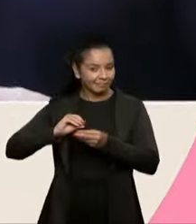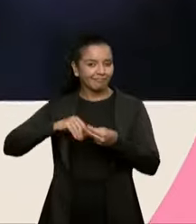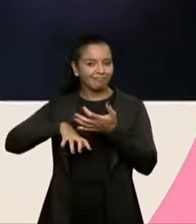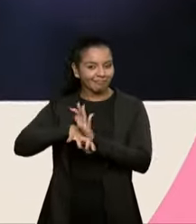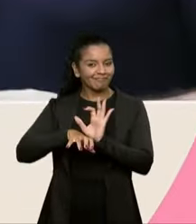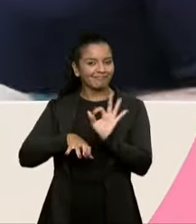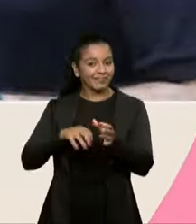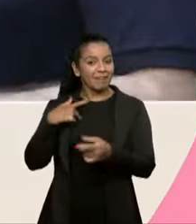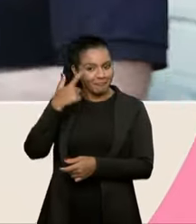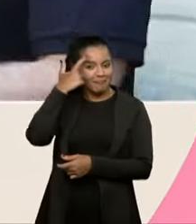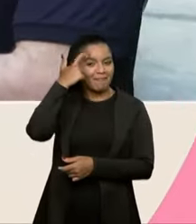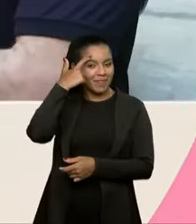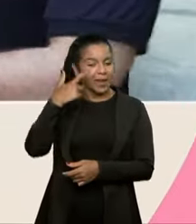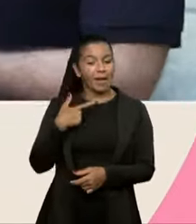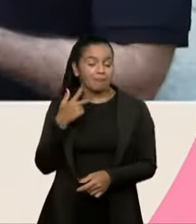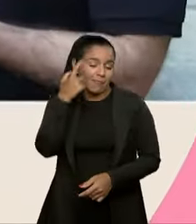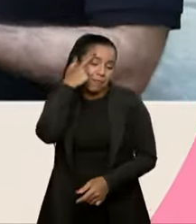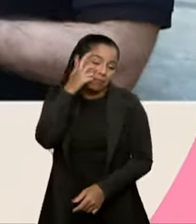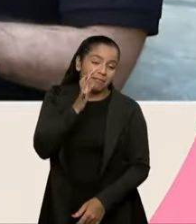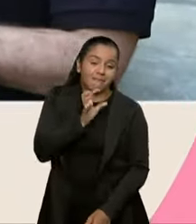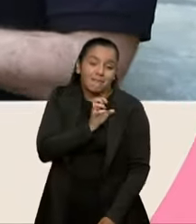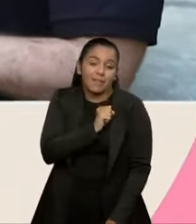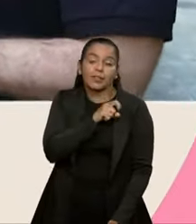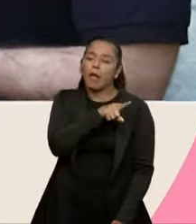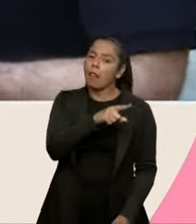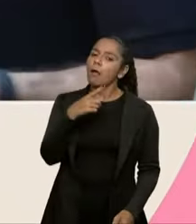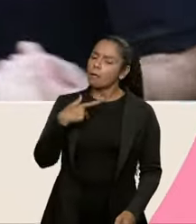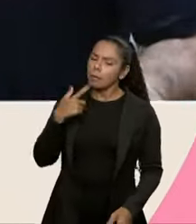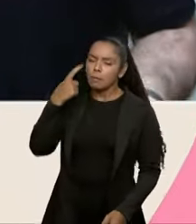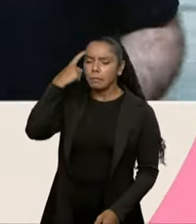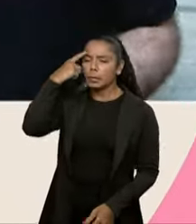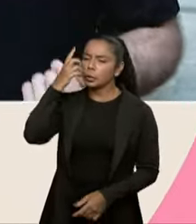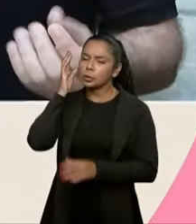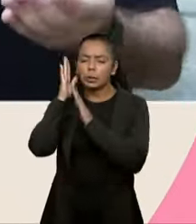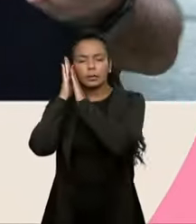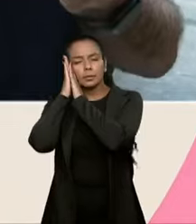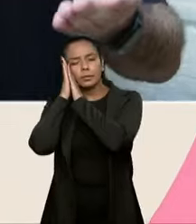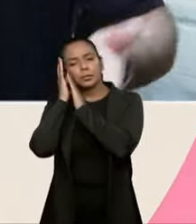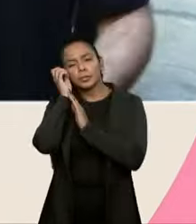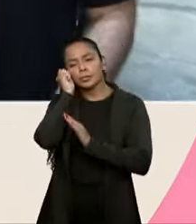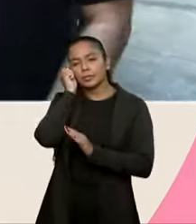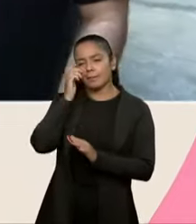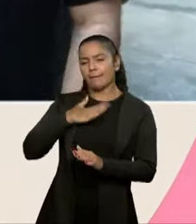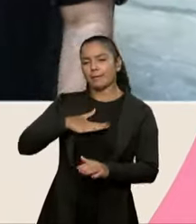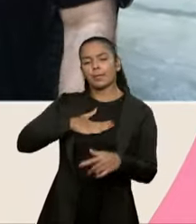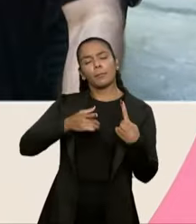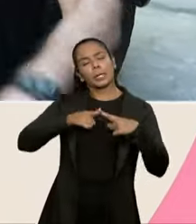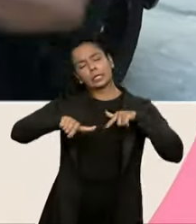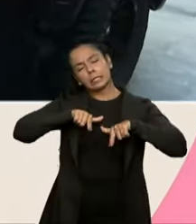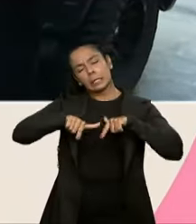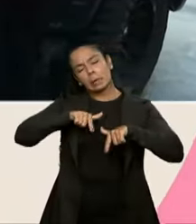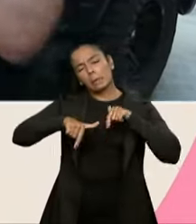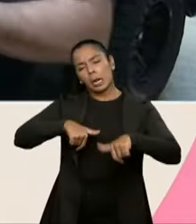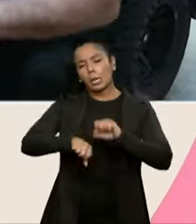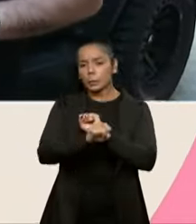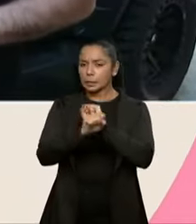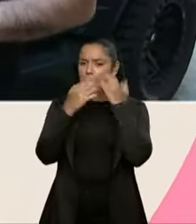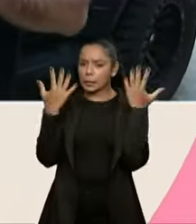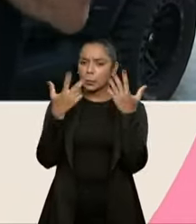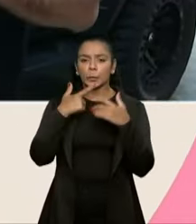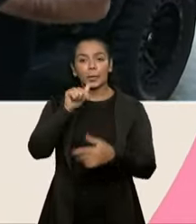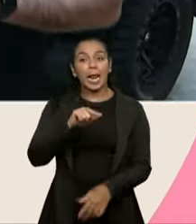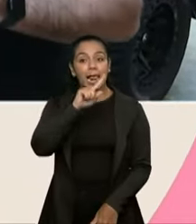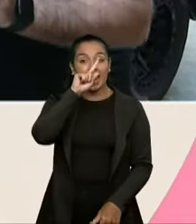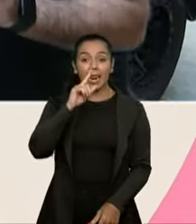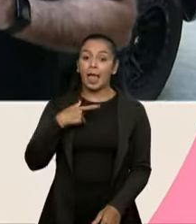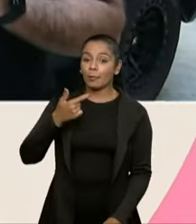pensou logo em coisinha de dormir. Ela pensou em descansar. Ela pensou em descansar, que ela tá trabalhando muito aqui no Sem Censura. Lá em cima, Cissa,